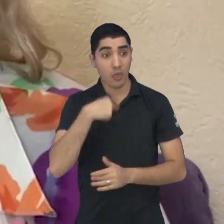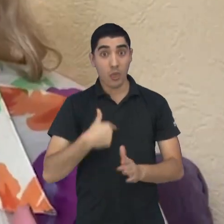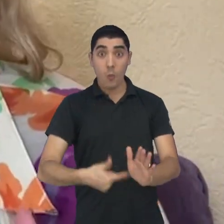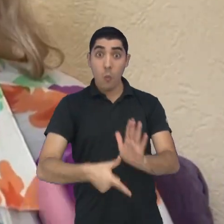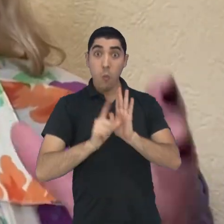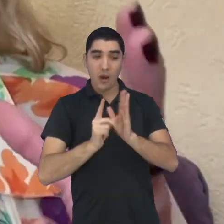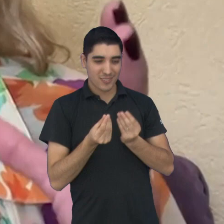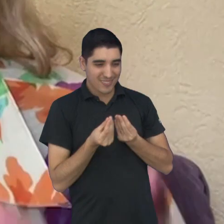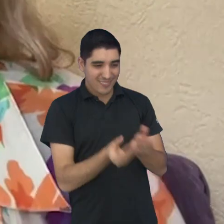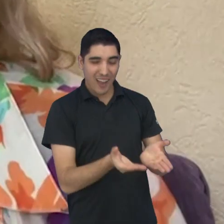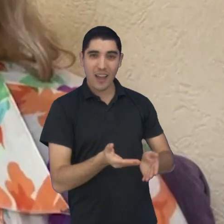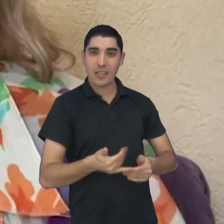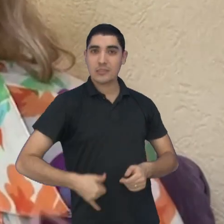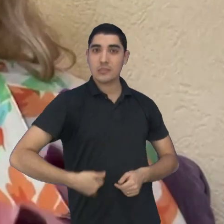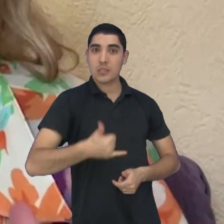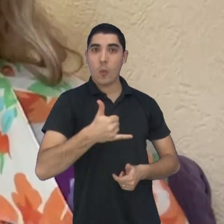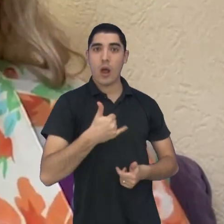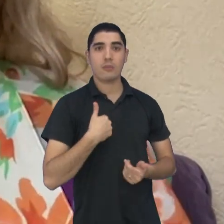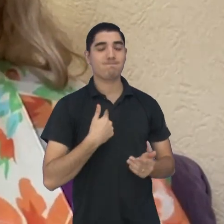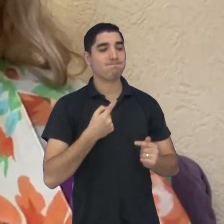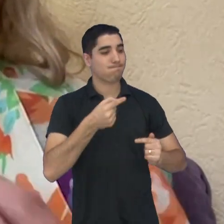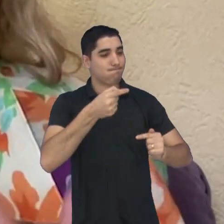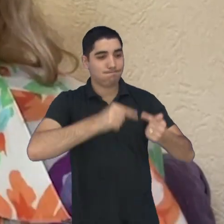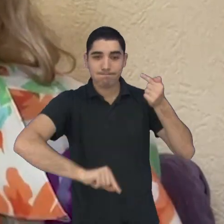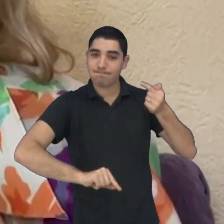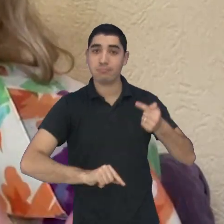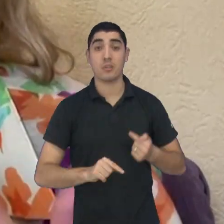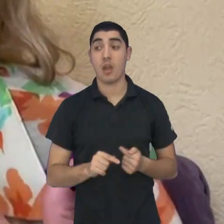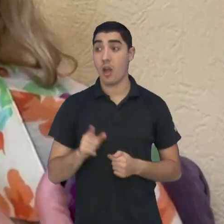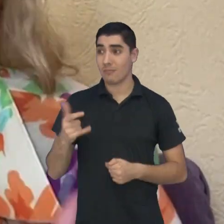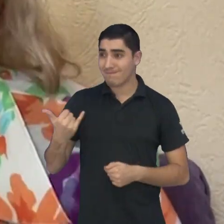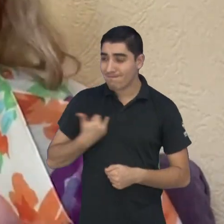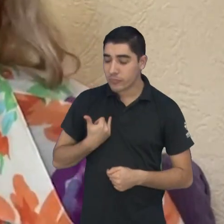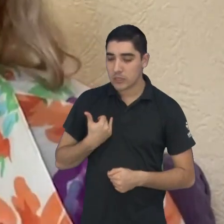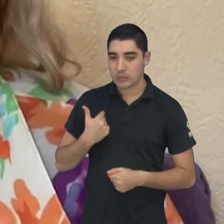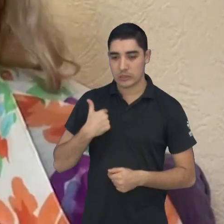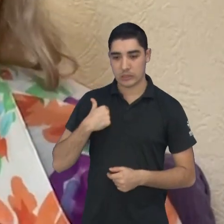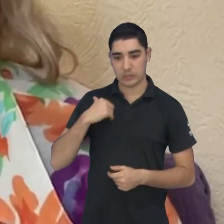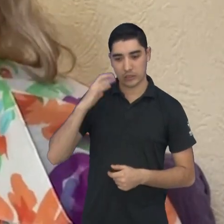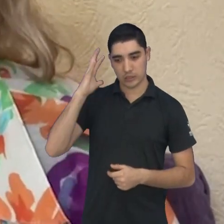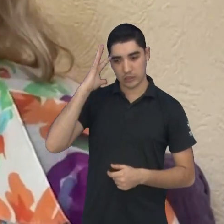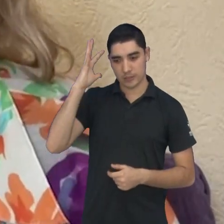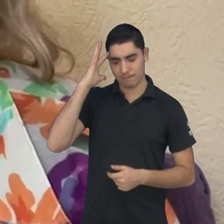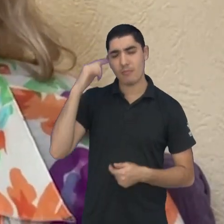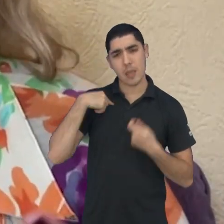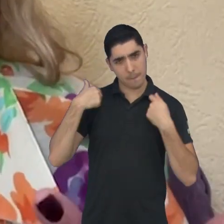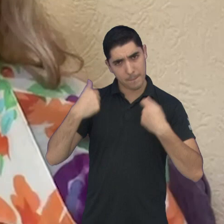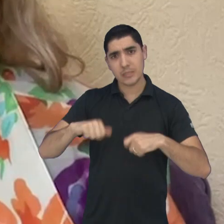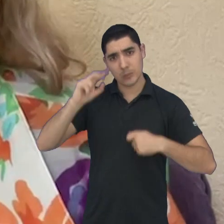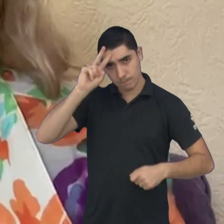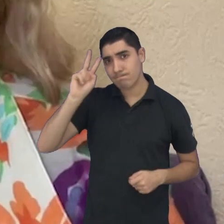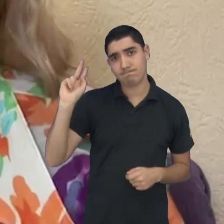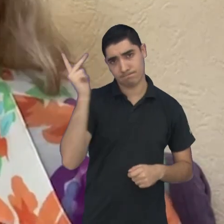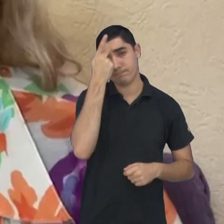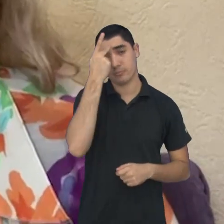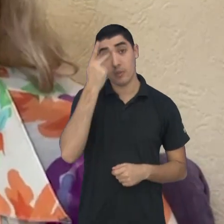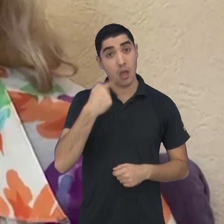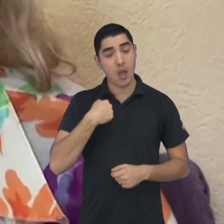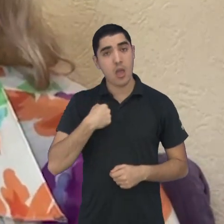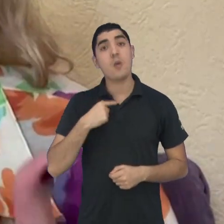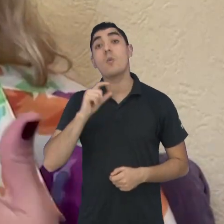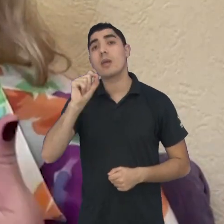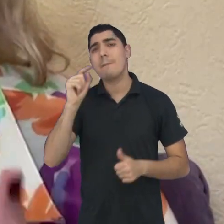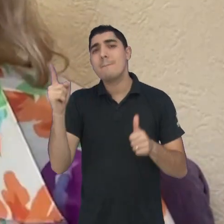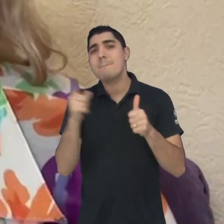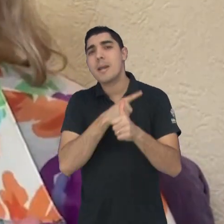recomendado às telas. E quando eu tive essa informação, esse desconforto me deu coragem de mudar e fazer diferente. E o primeiro passo e